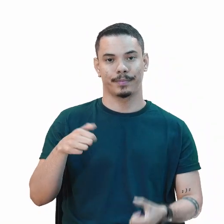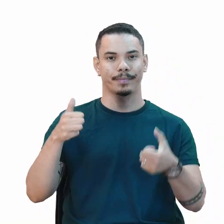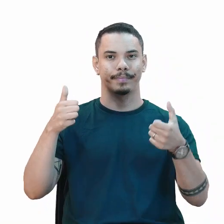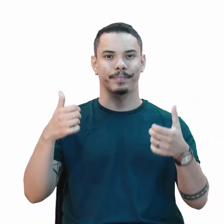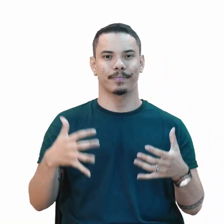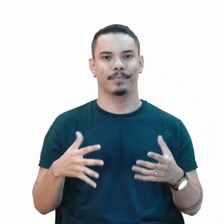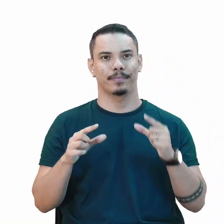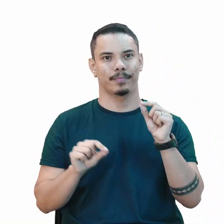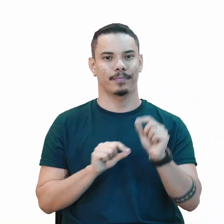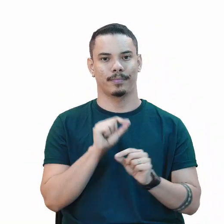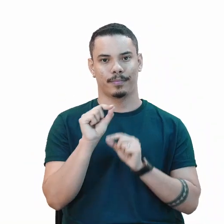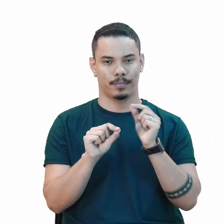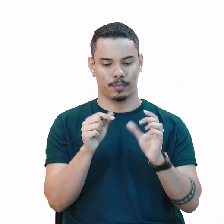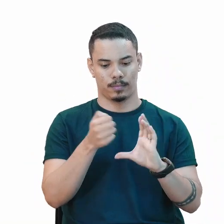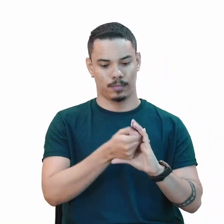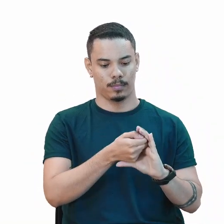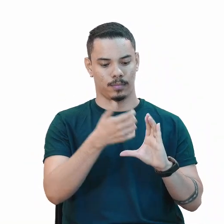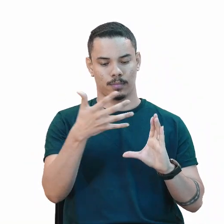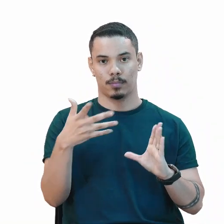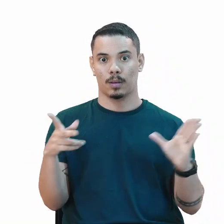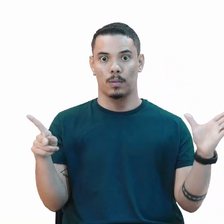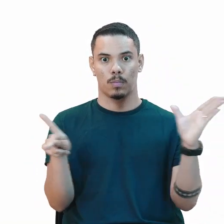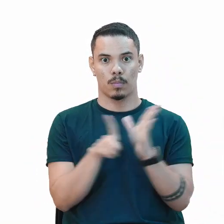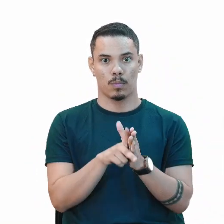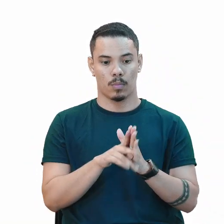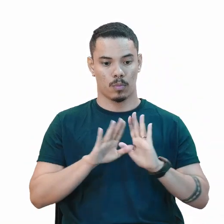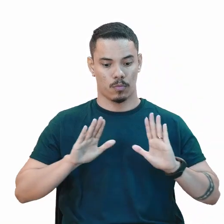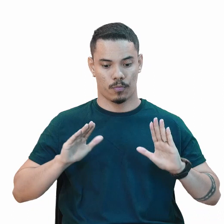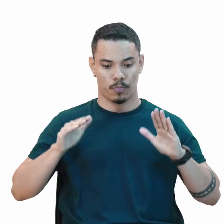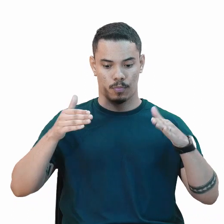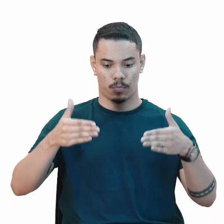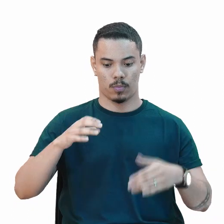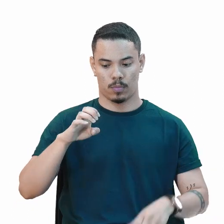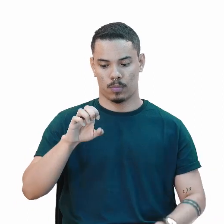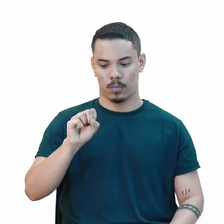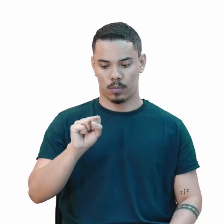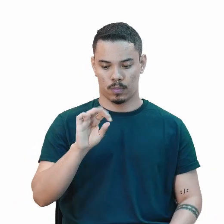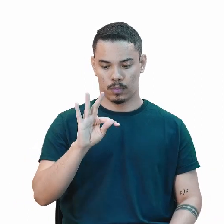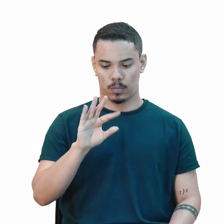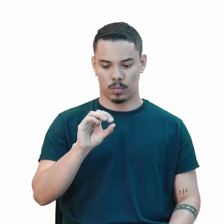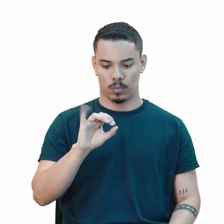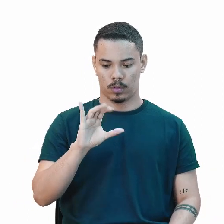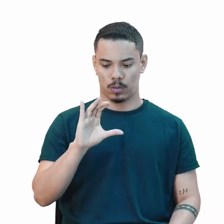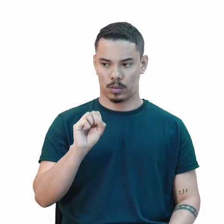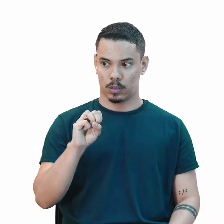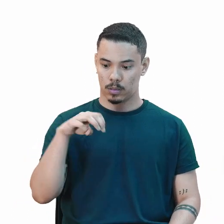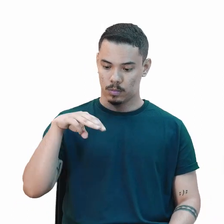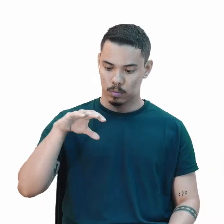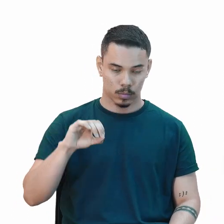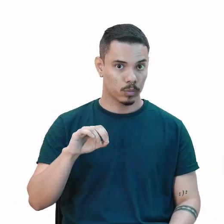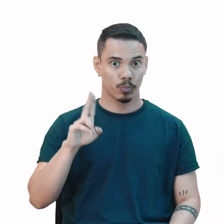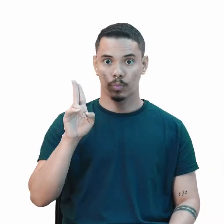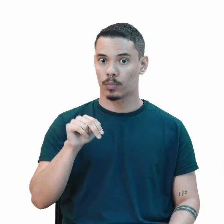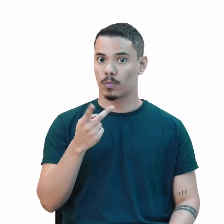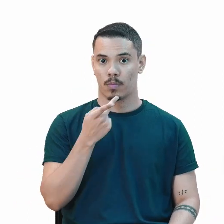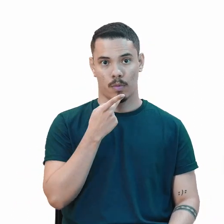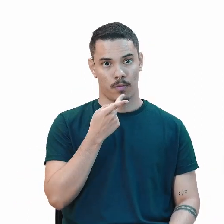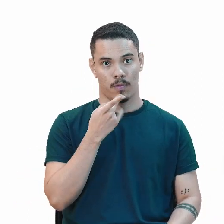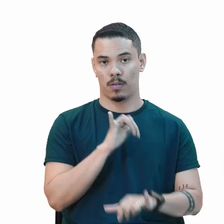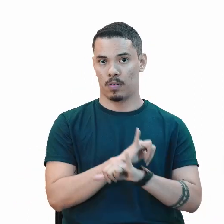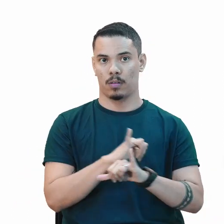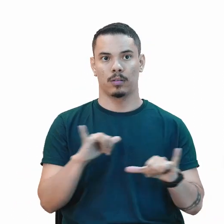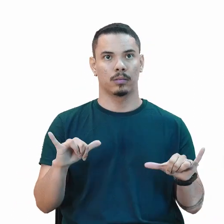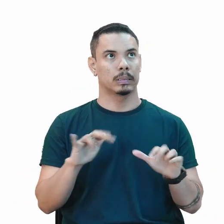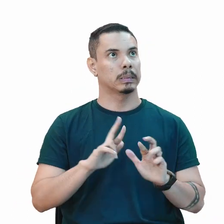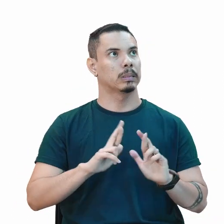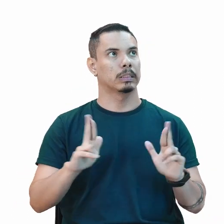uma característica peculiar do estoicismo. Jamais diga uma coisa, diga de forma